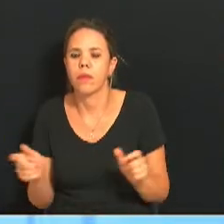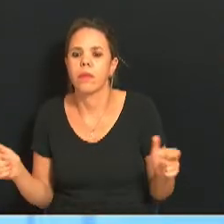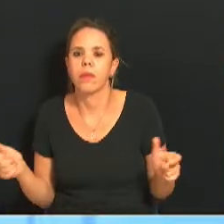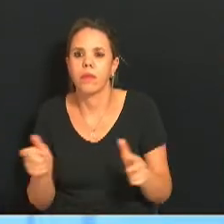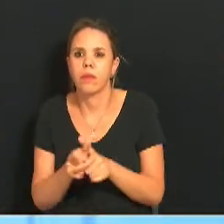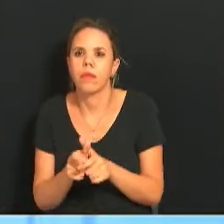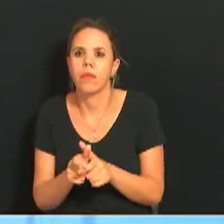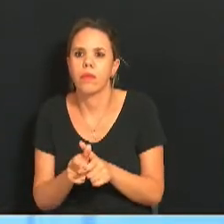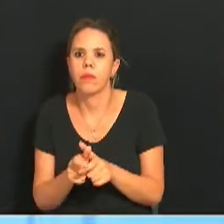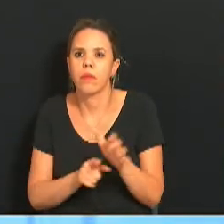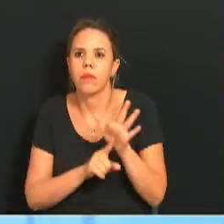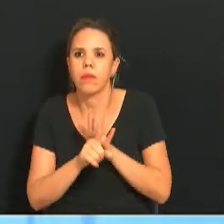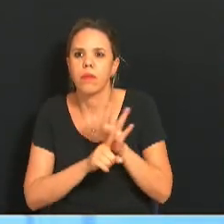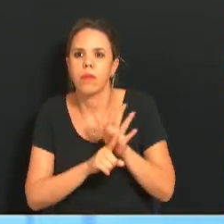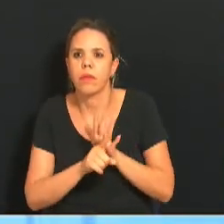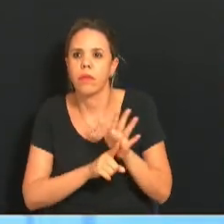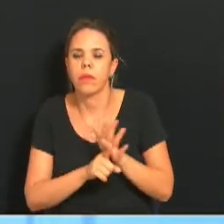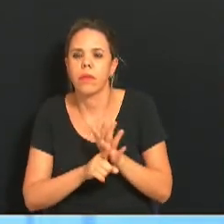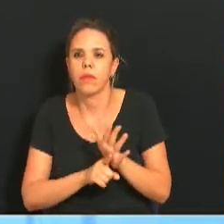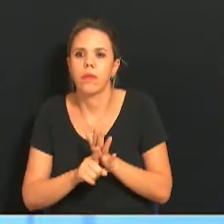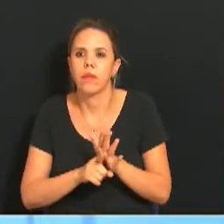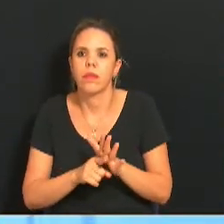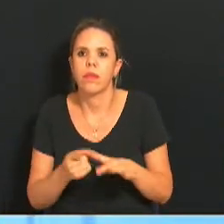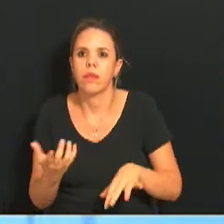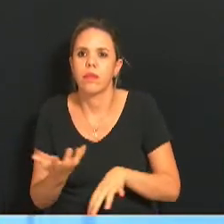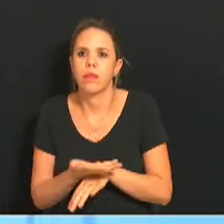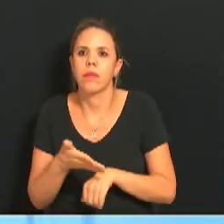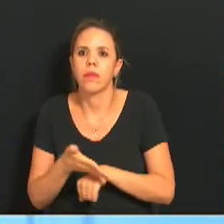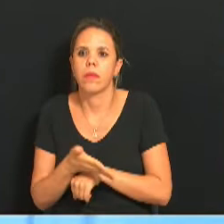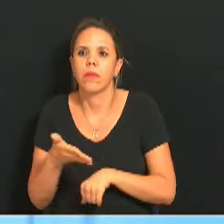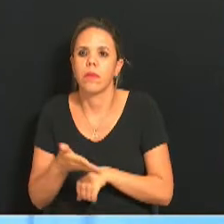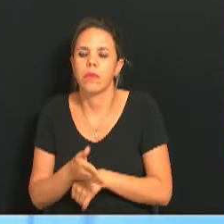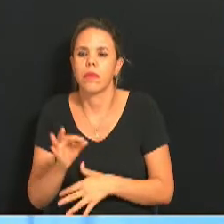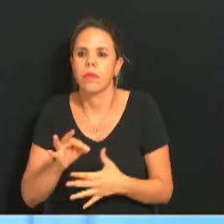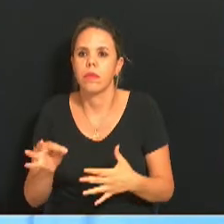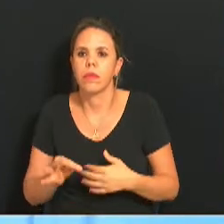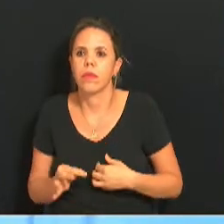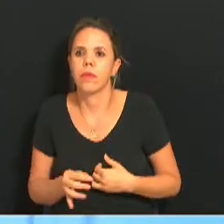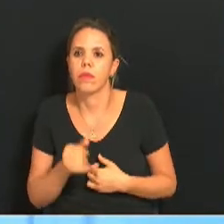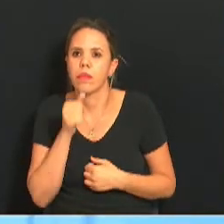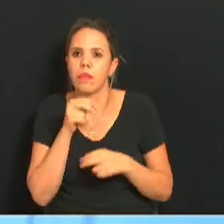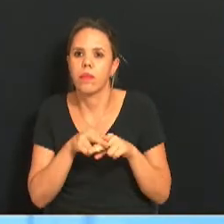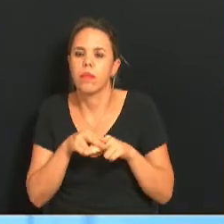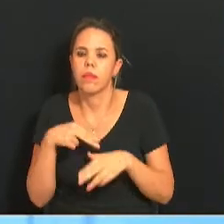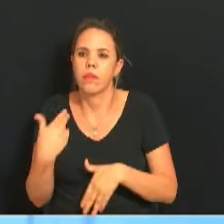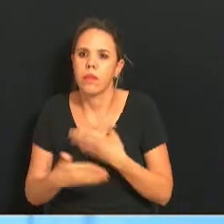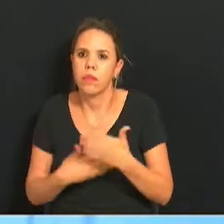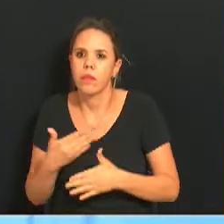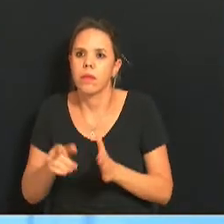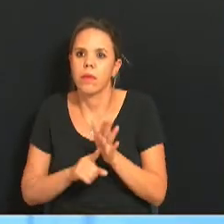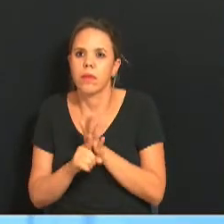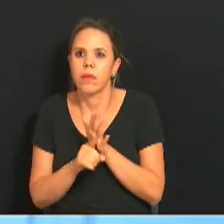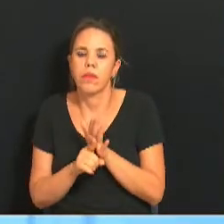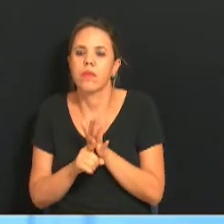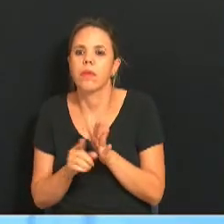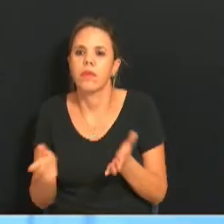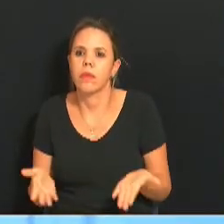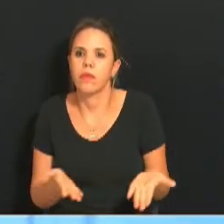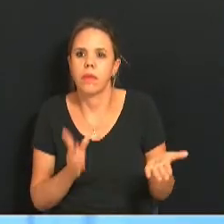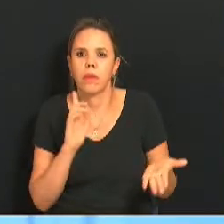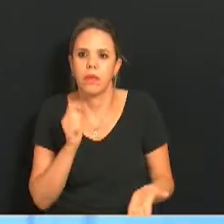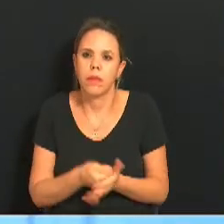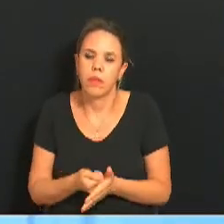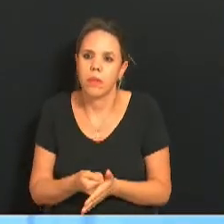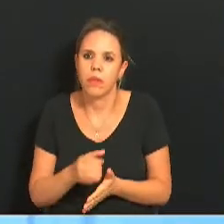e foram estudar considerando a integração desses bens como conta desse processo de estudos formado levou a decisão